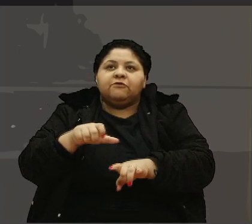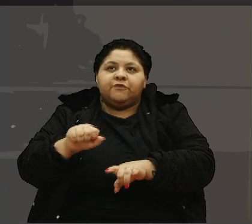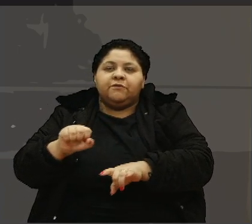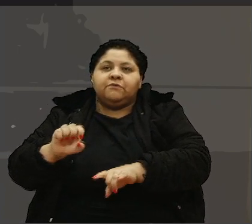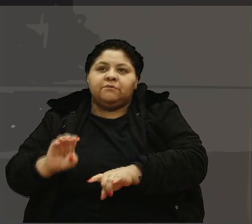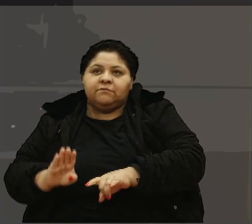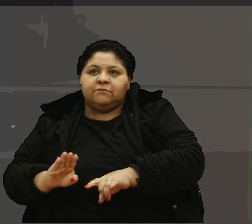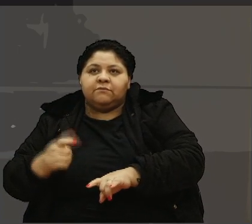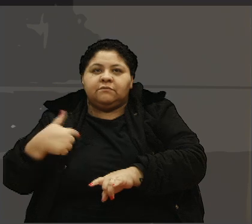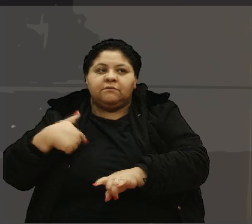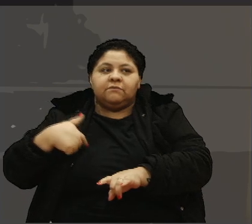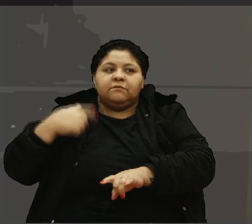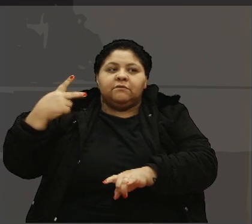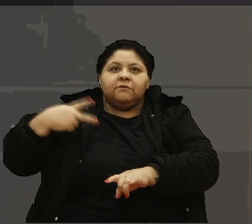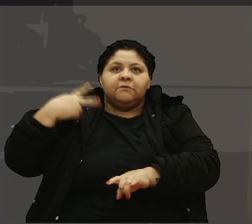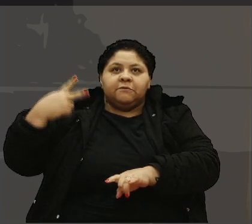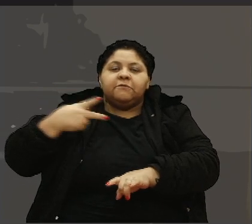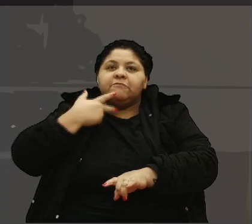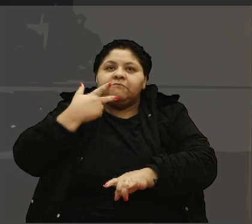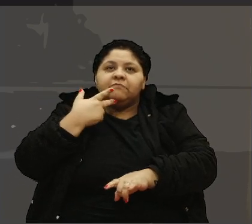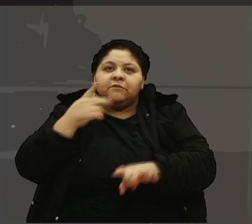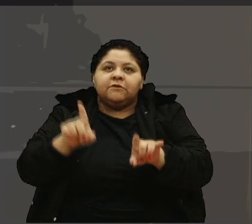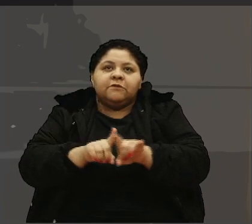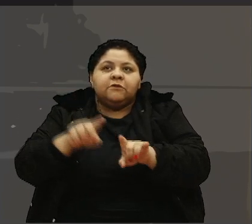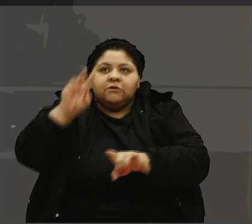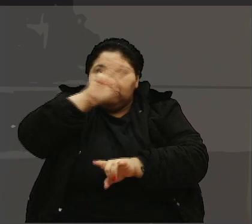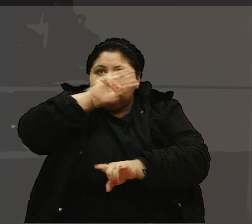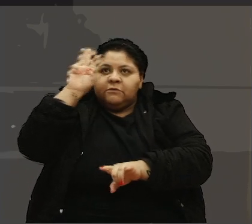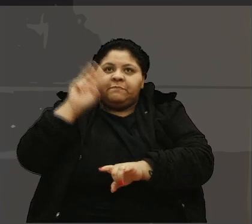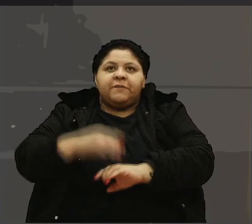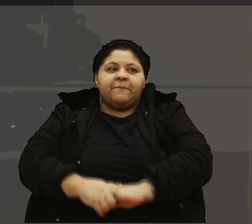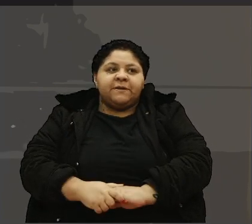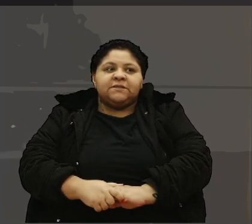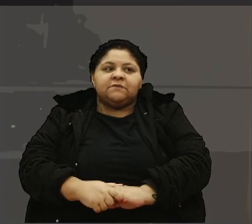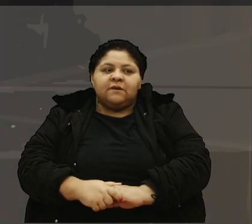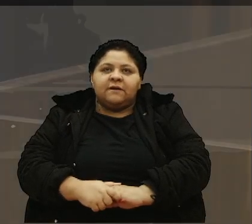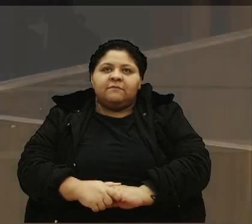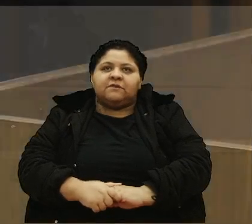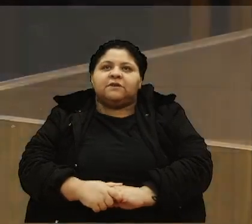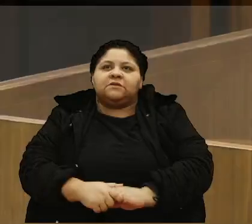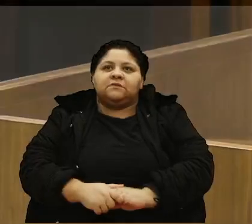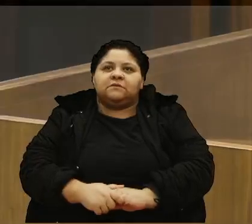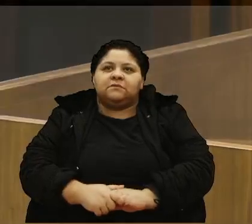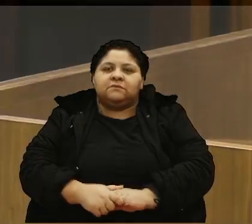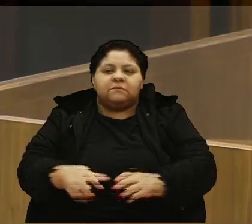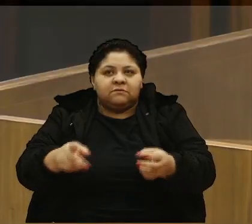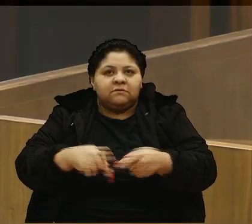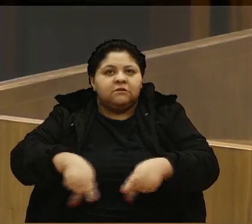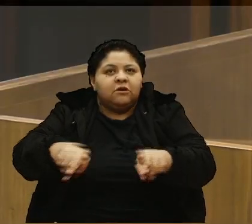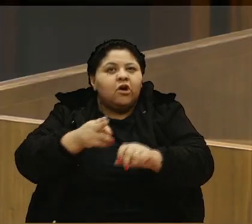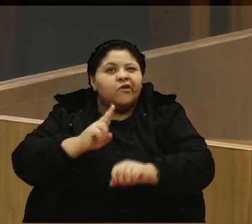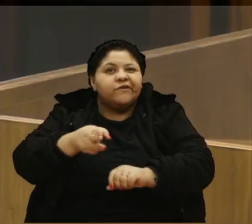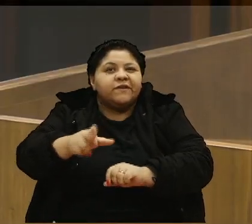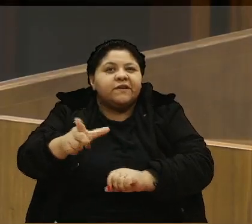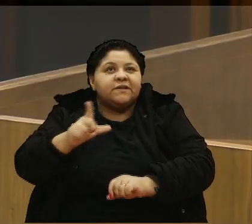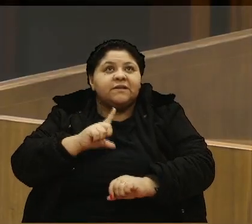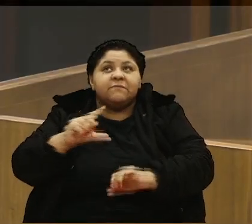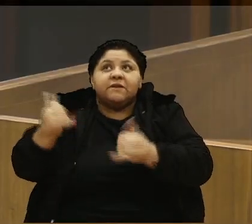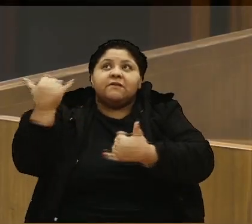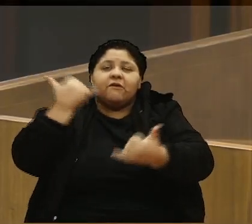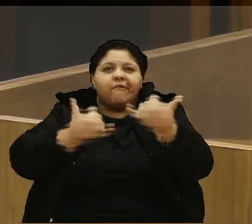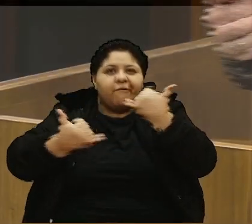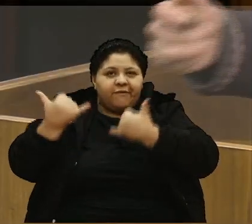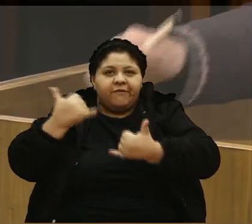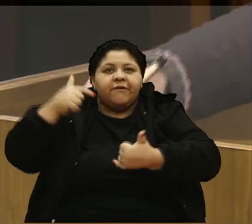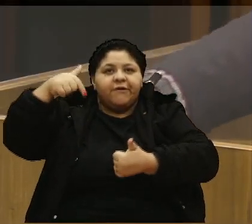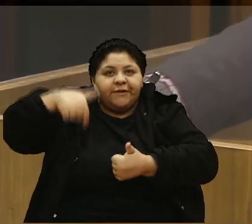e este vereador aqui que vos fala, Juliano Valim. A população sempre tem que estar informada, e